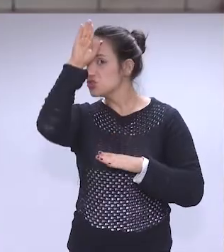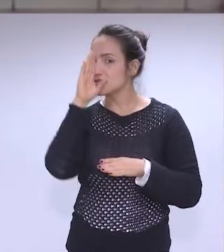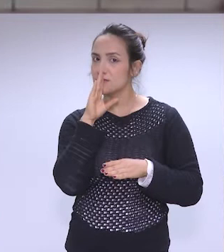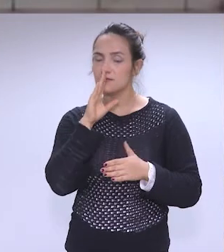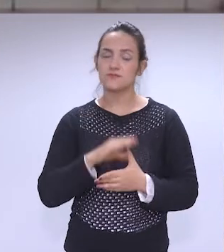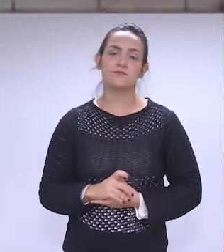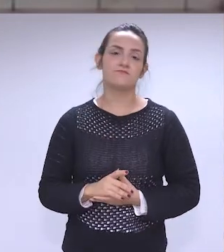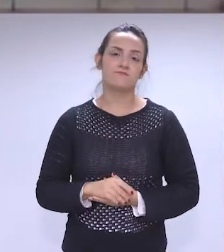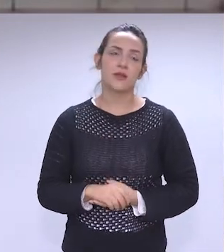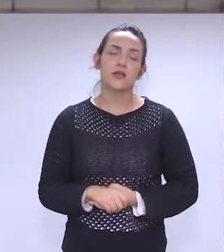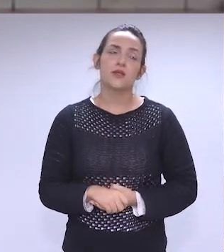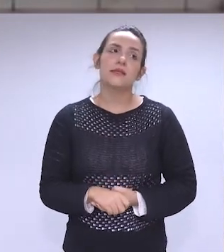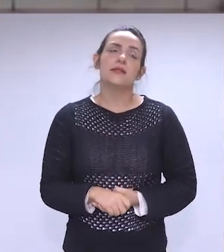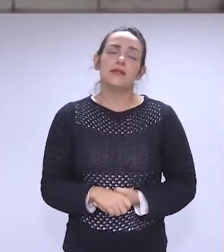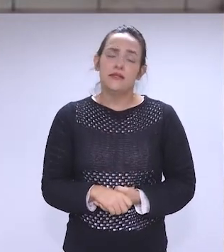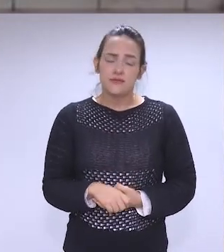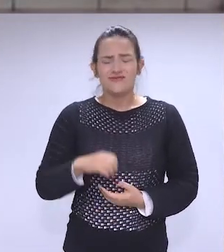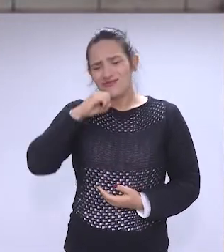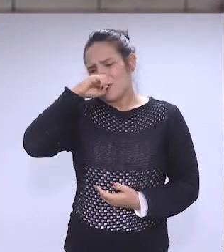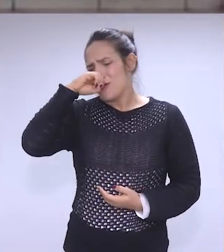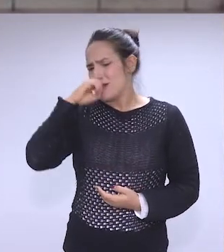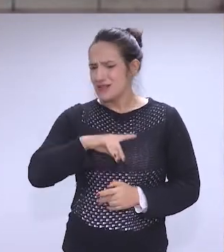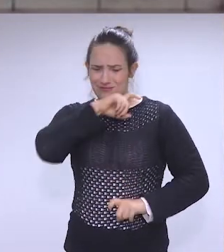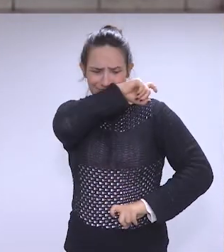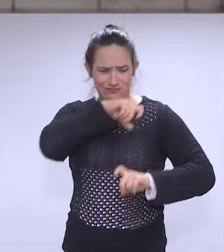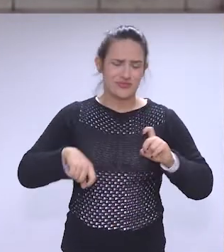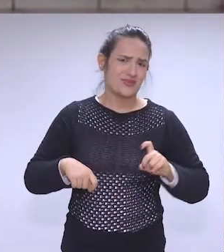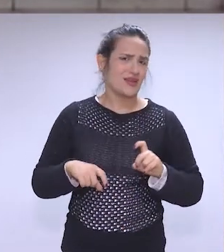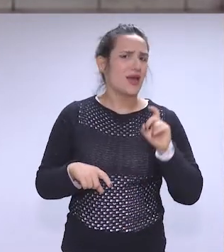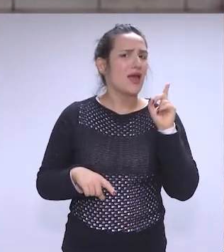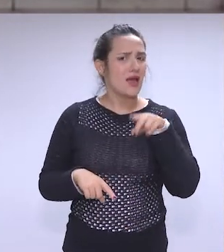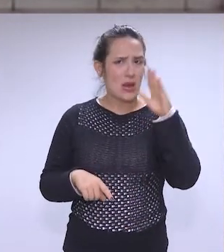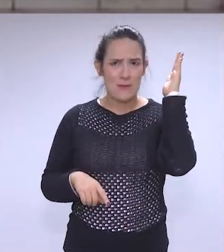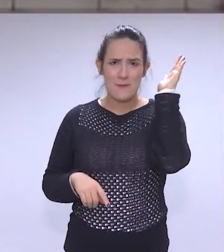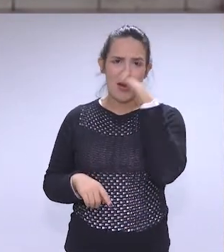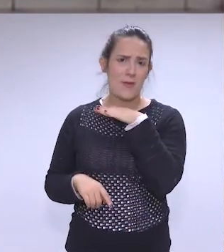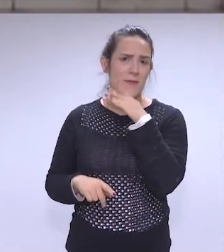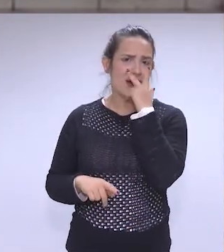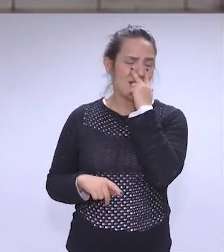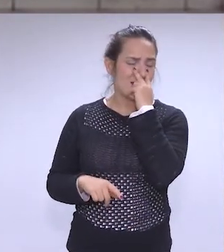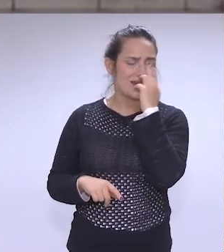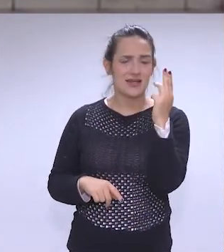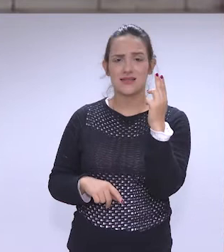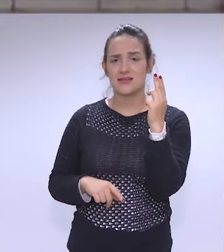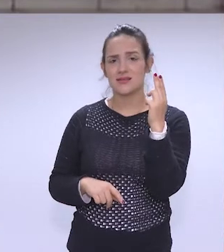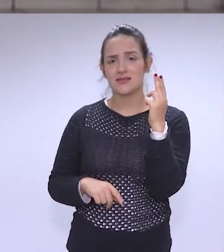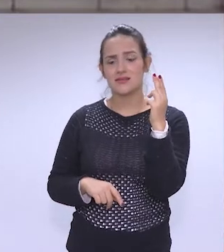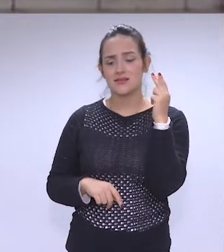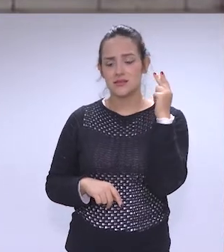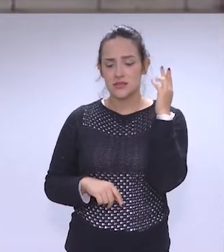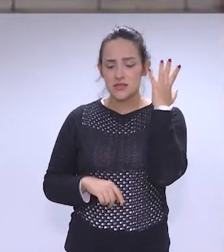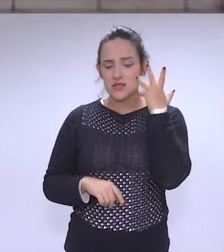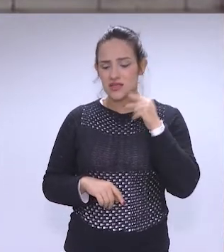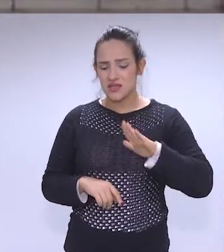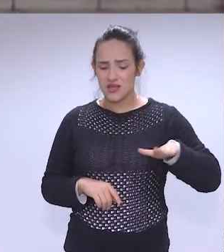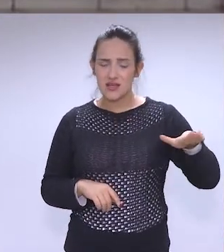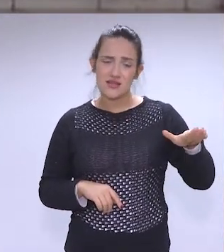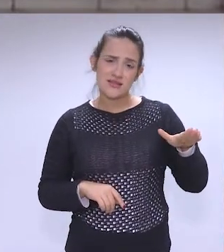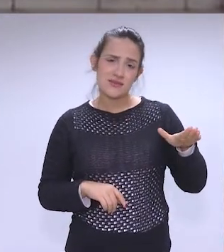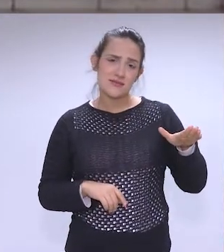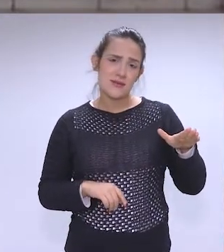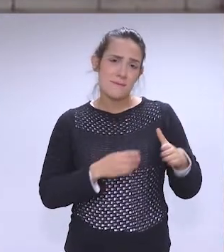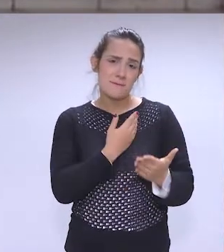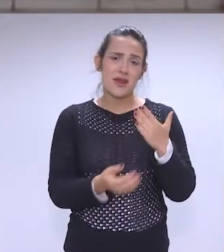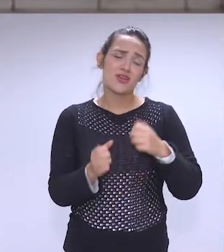A violência sexual é uma perversidade humana que apaga a essência, a chama de vida desses meninos,